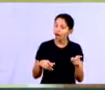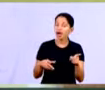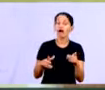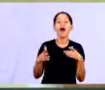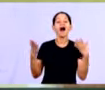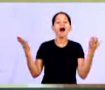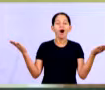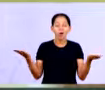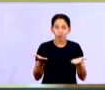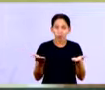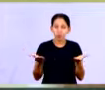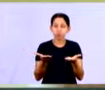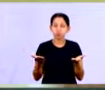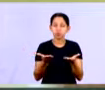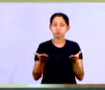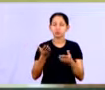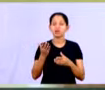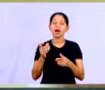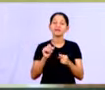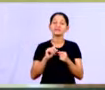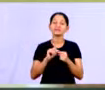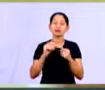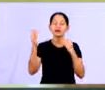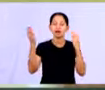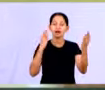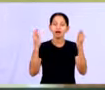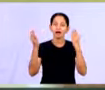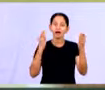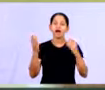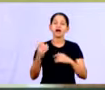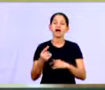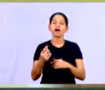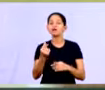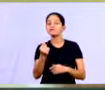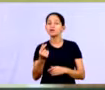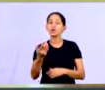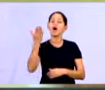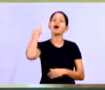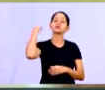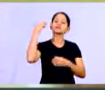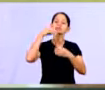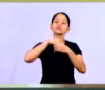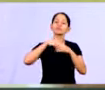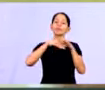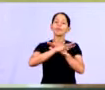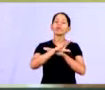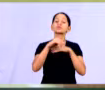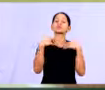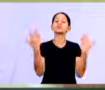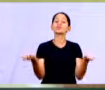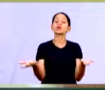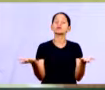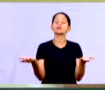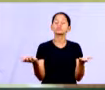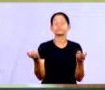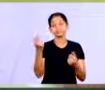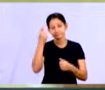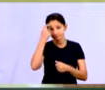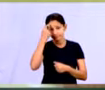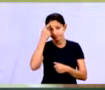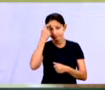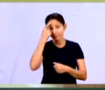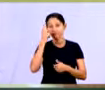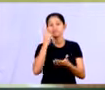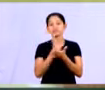o momento atual e comparar essas parcelas de retorno com o valor que você investiu. A ideia é sempre que nós queremos ter